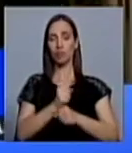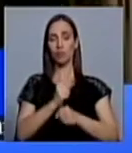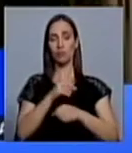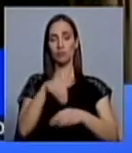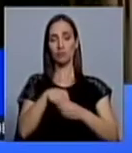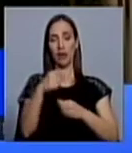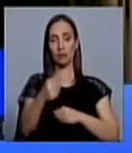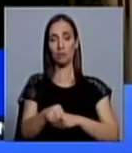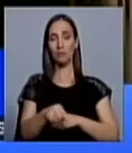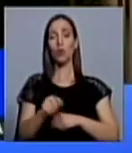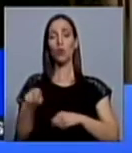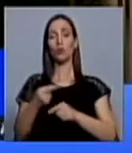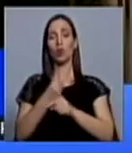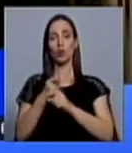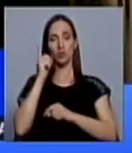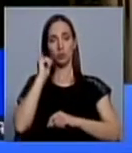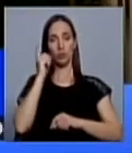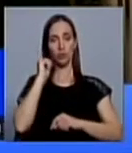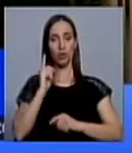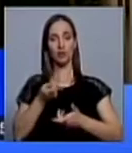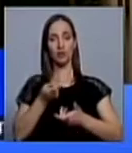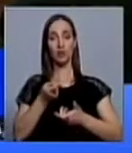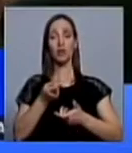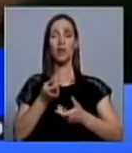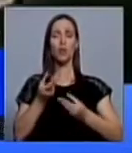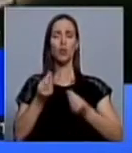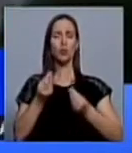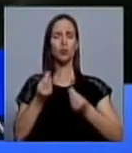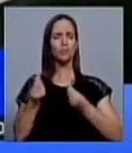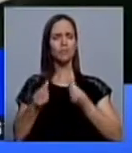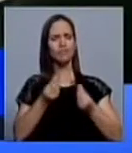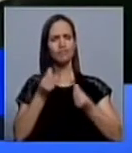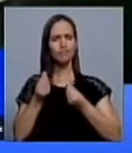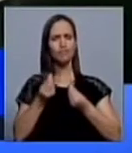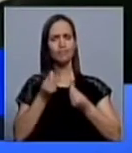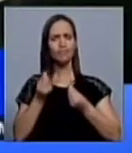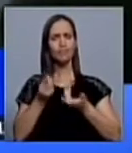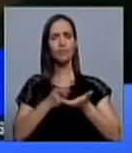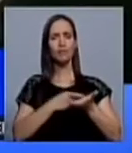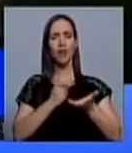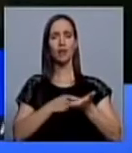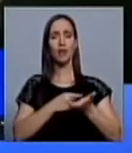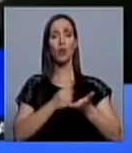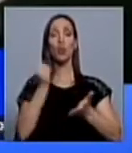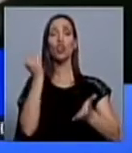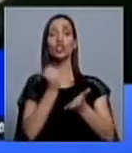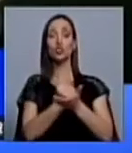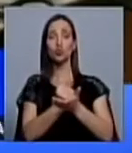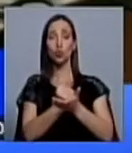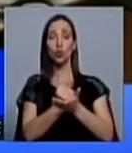coisa fundamental e que ainda está muito incipiente é a questão do registro do beneficiário efetivo. Ou